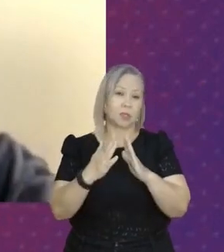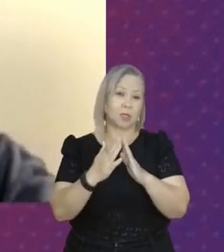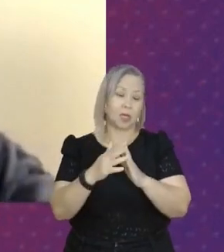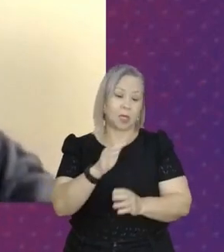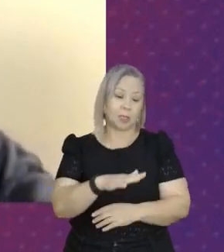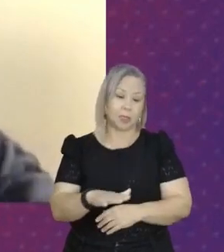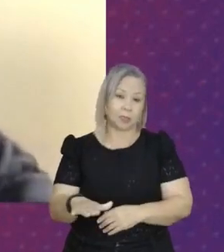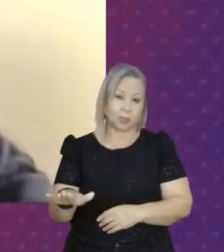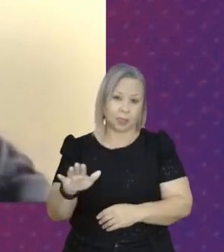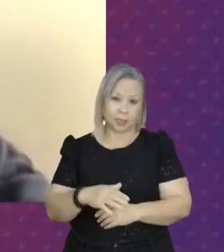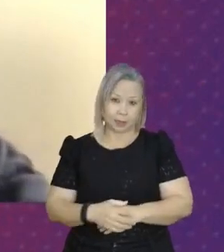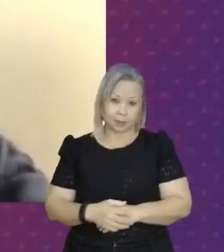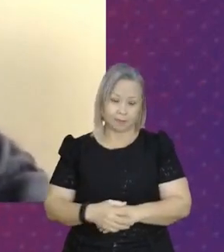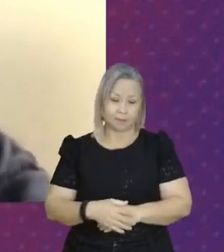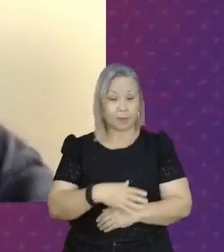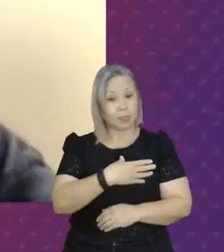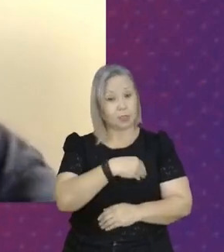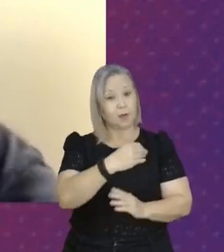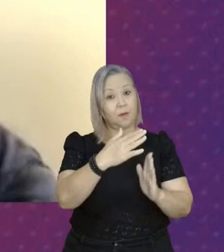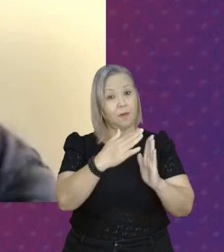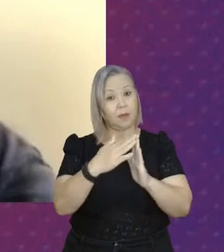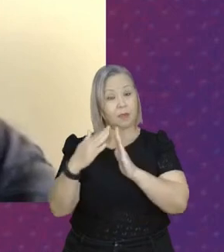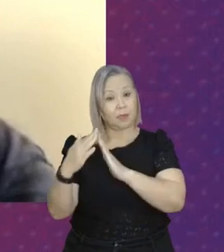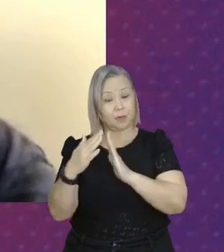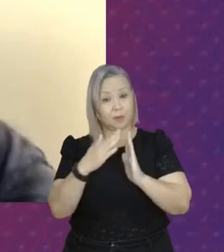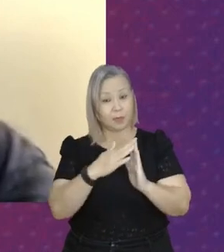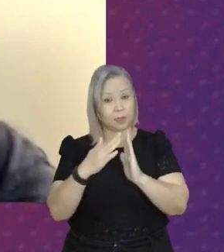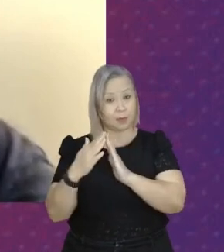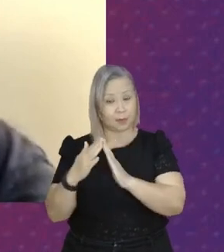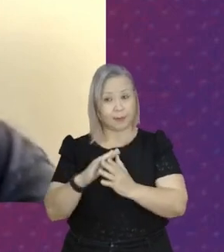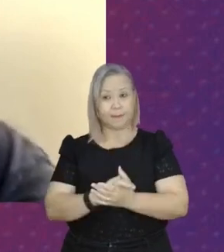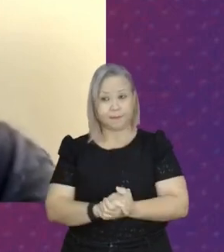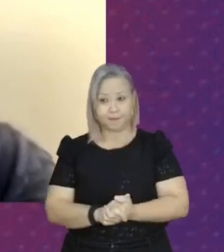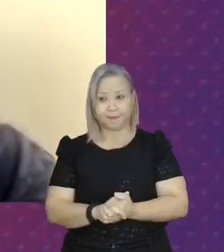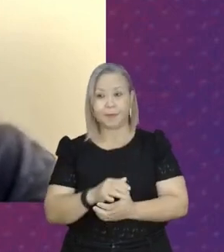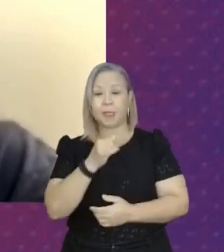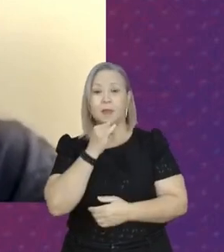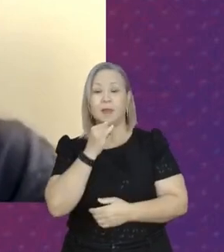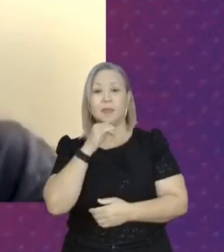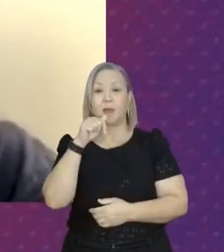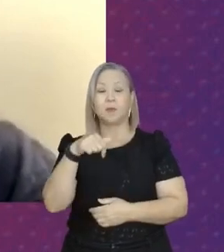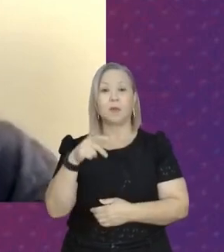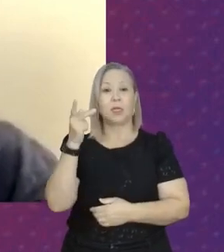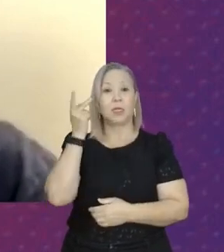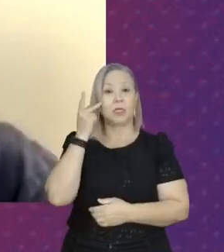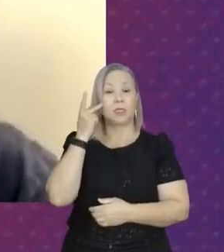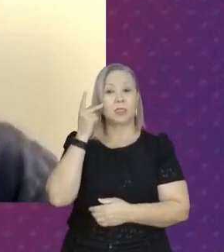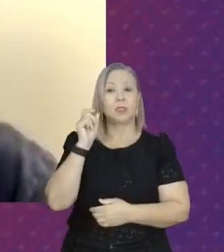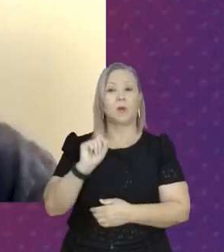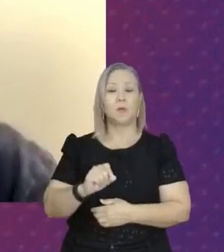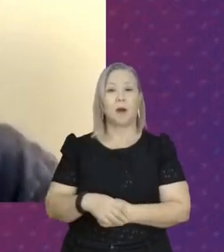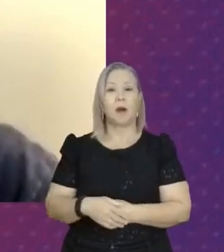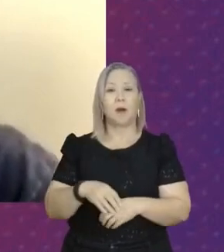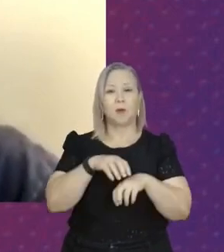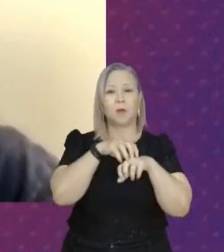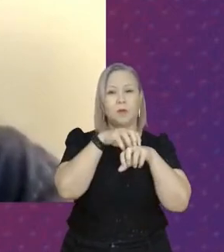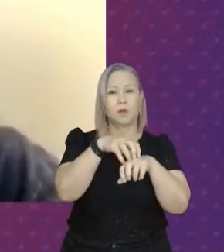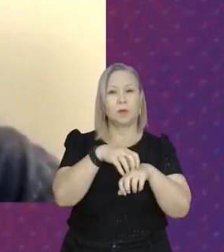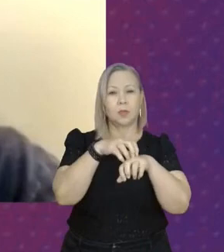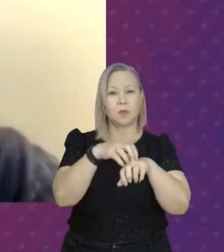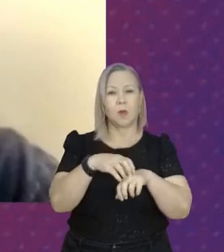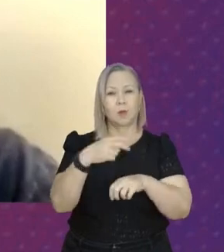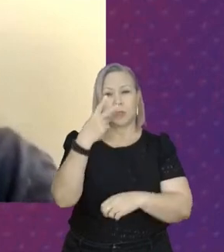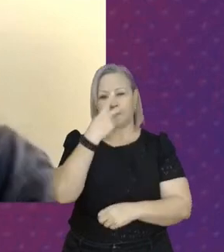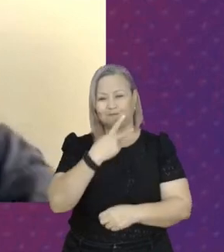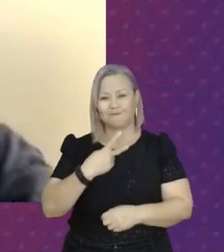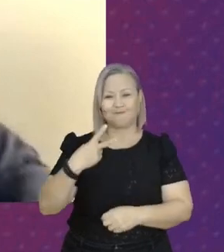crianças, das filhas das vizinhas, né? Por exemplo, aqui em São Paulo, que a média de transporte é